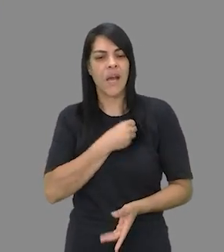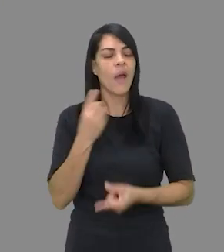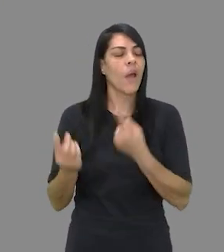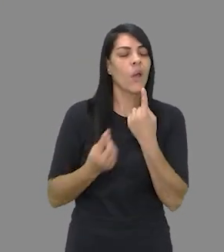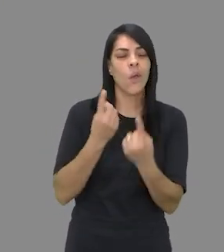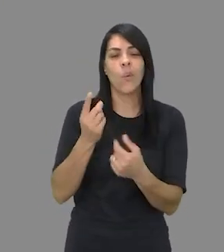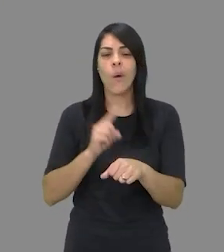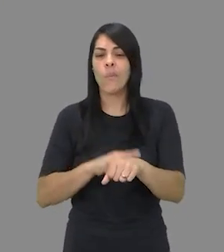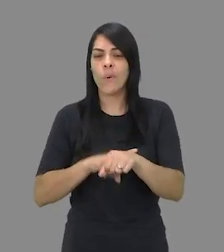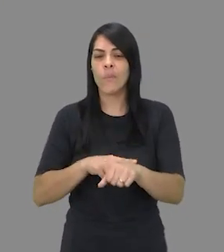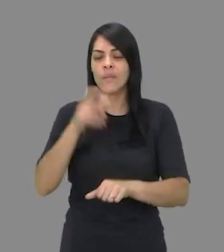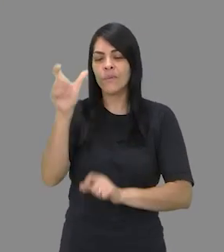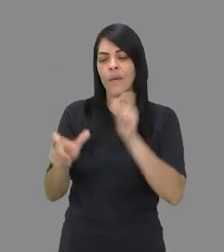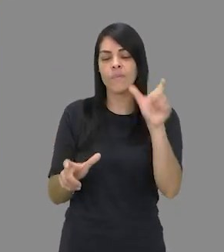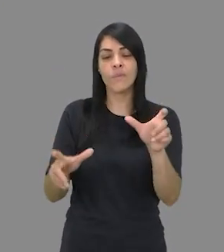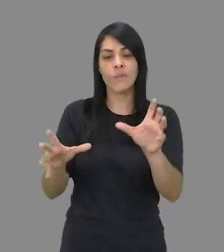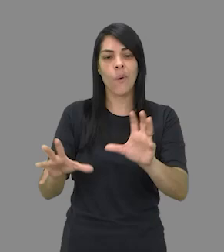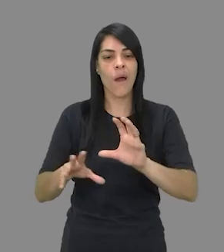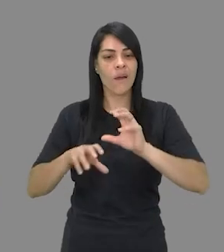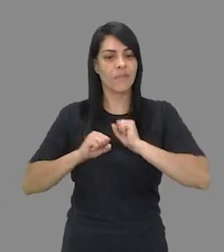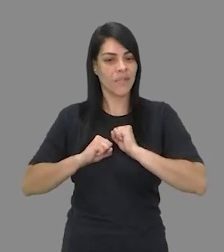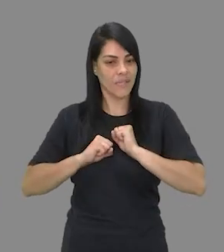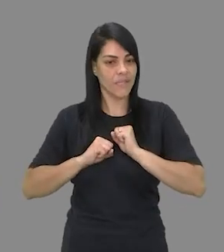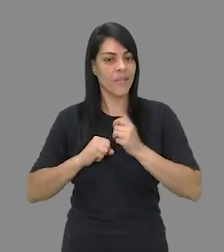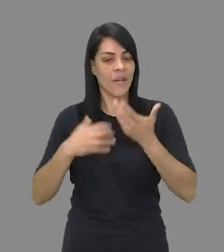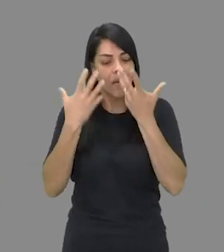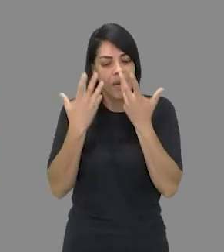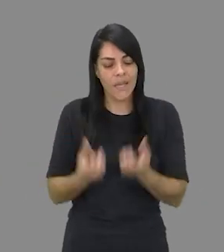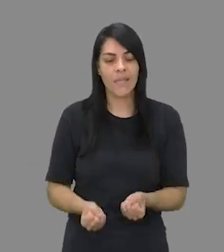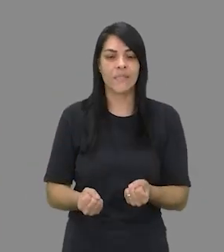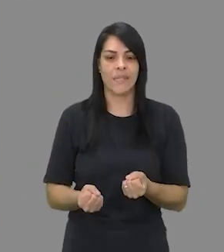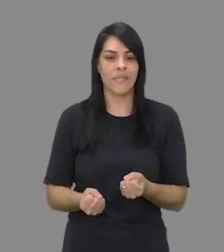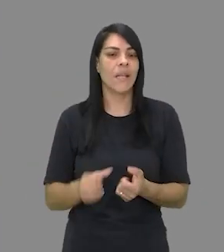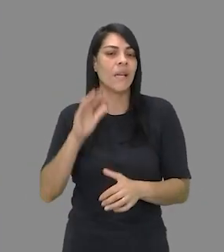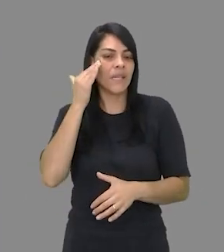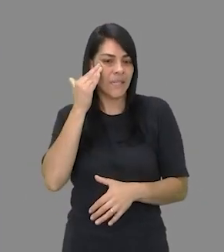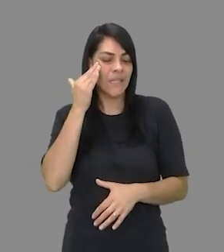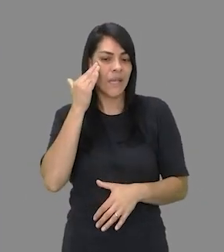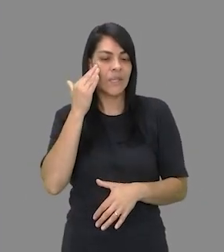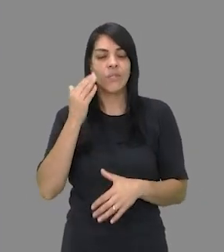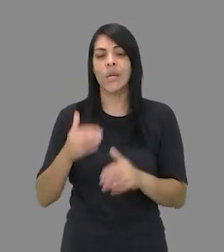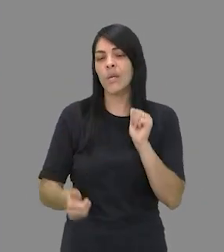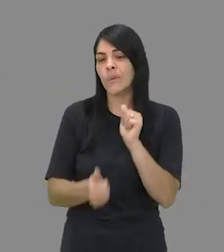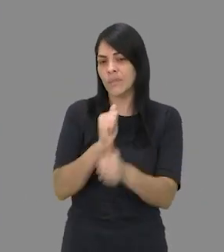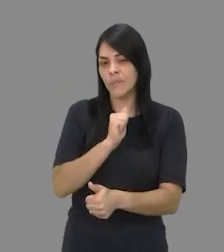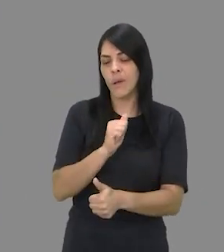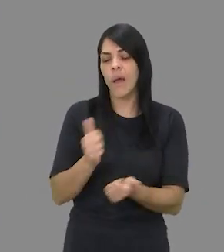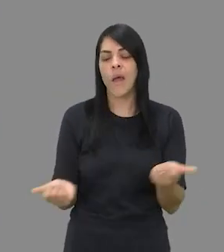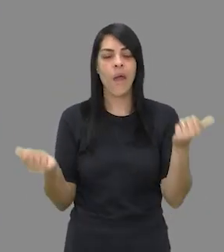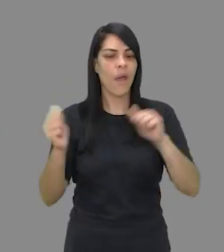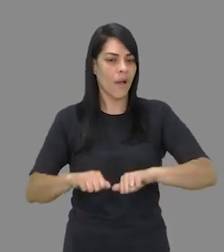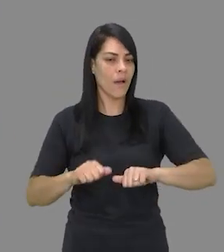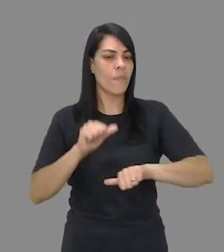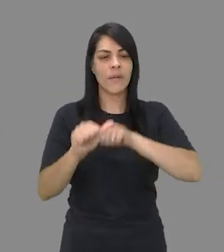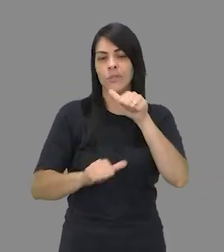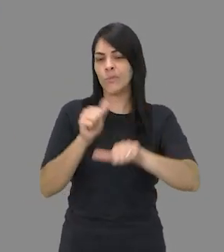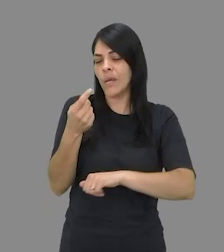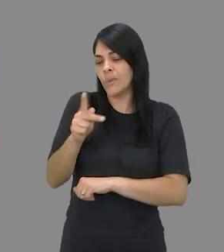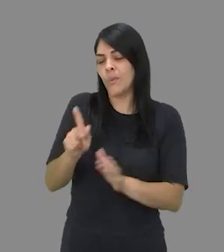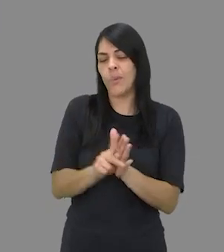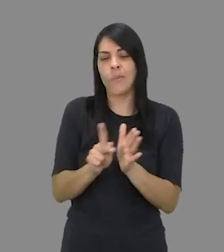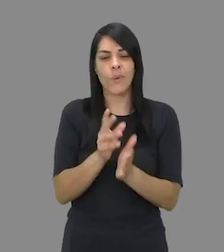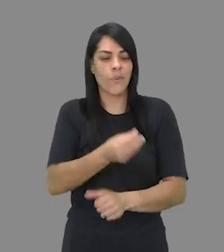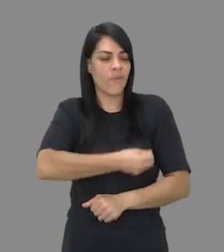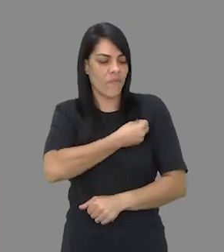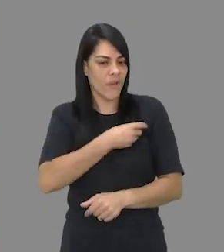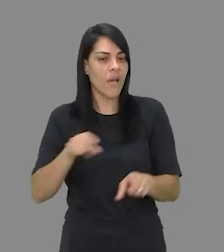ela aceita isso e ela entende que, por exemplo, uma modalidade esportiva pode mudar sua vida, pode a